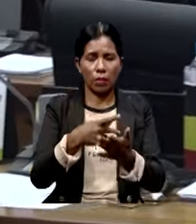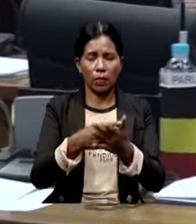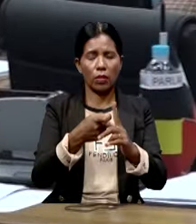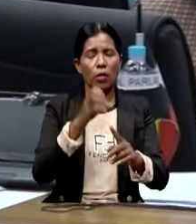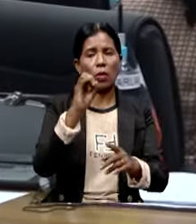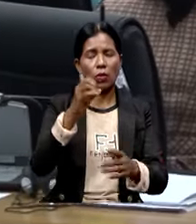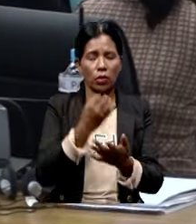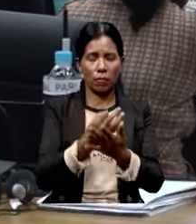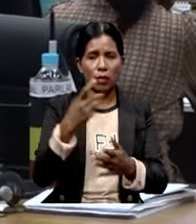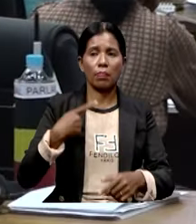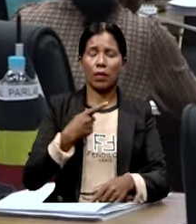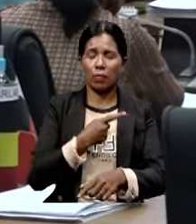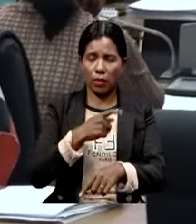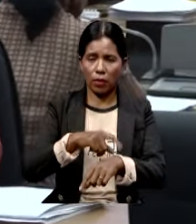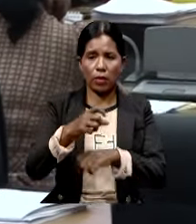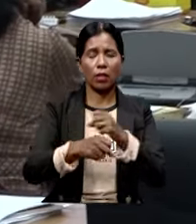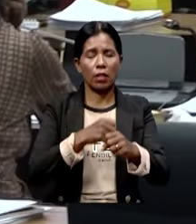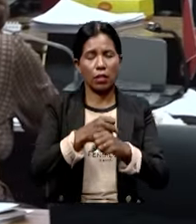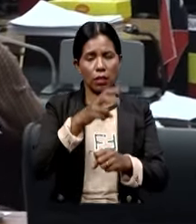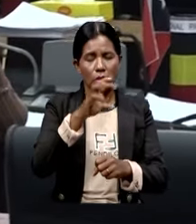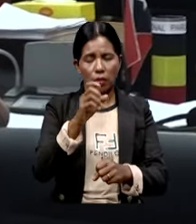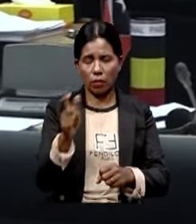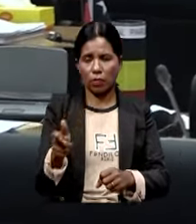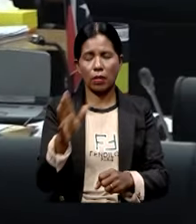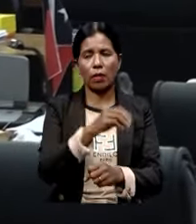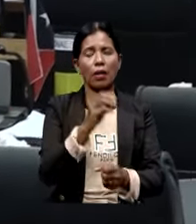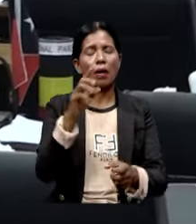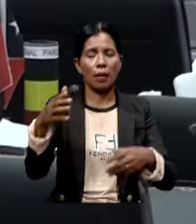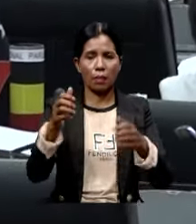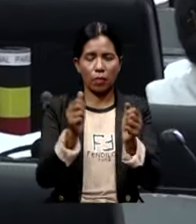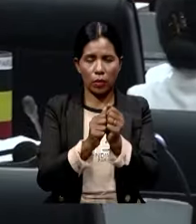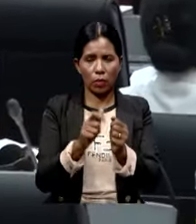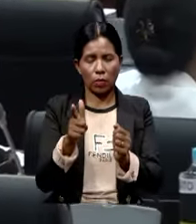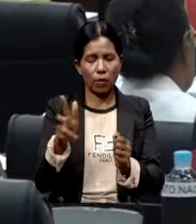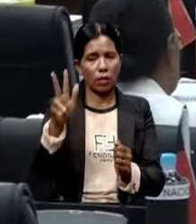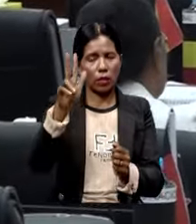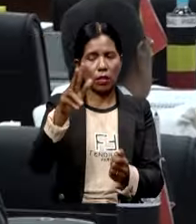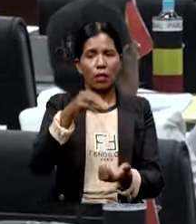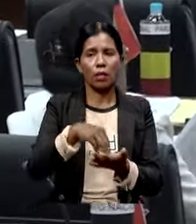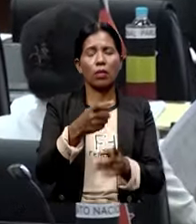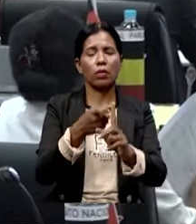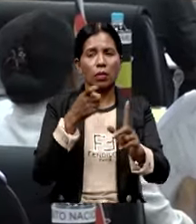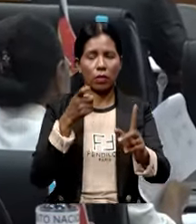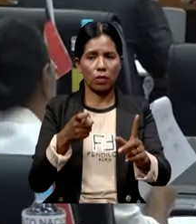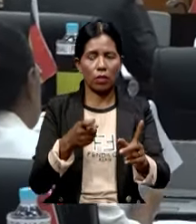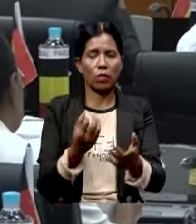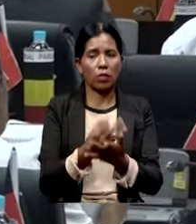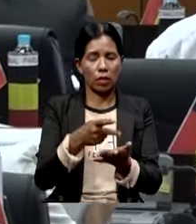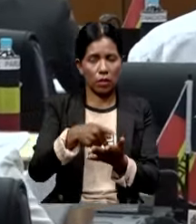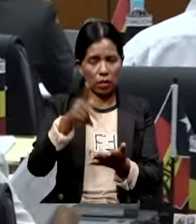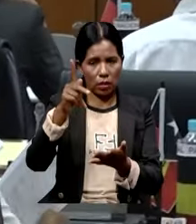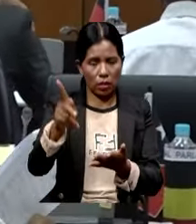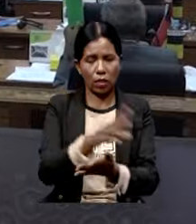do Parlamento Nacional, batina rio, rua Ronestin Lima, nien, a mututu con, ruanulo restringido, tolo restringido, nebe com posto russi, salário vencimento no